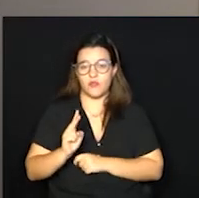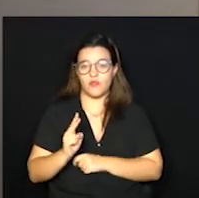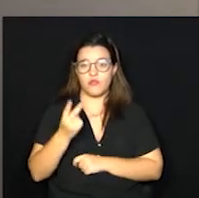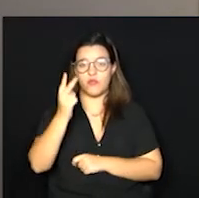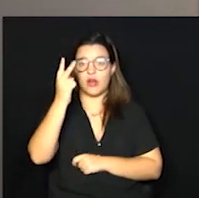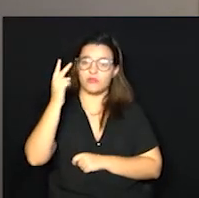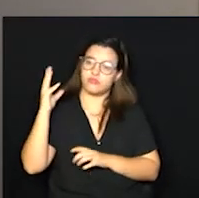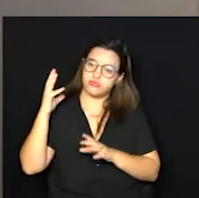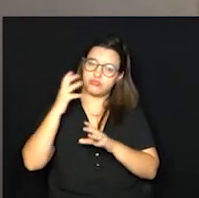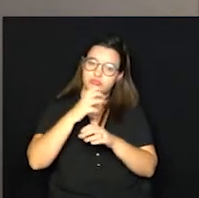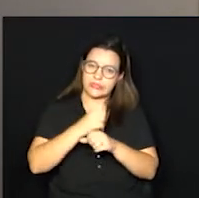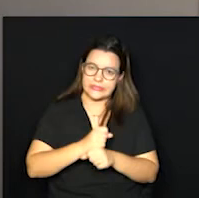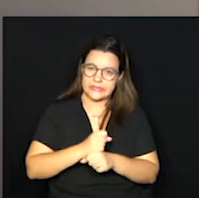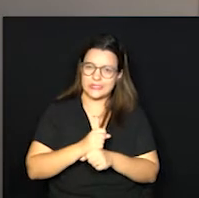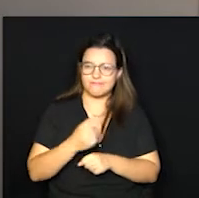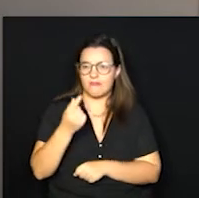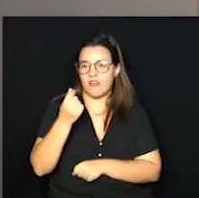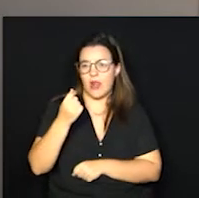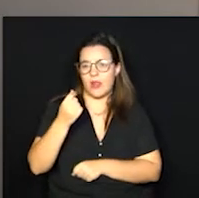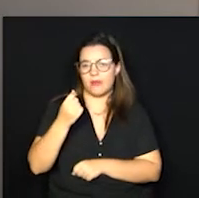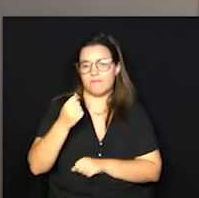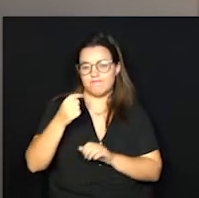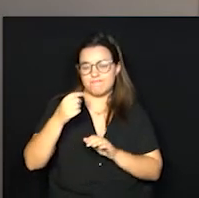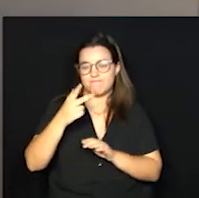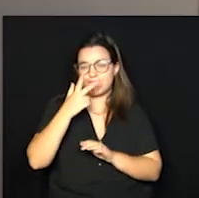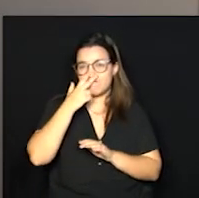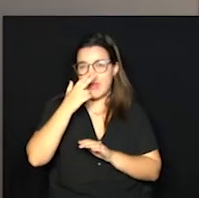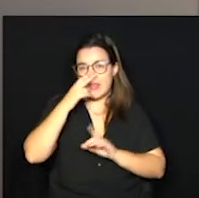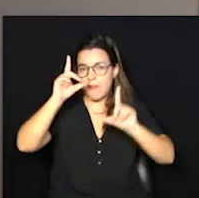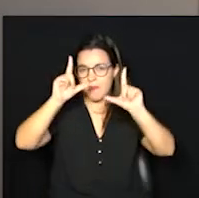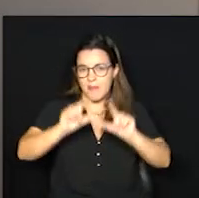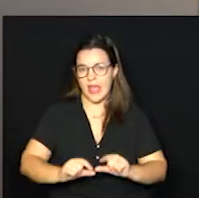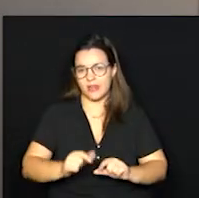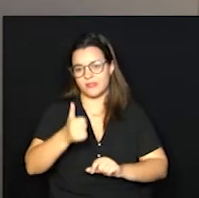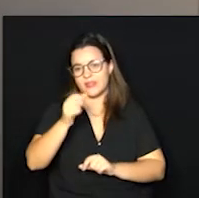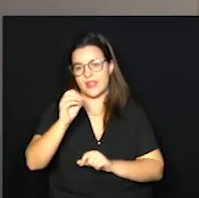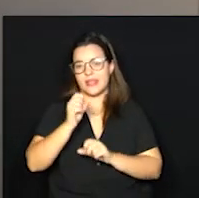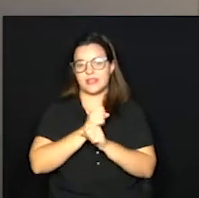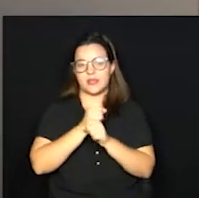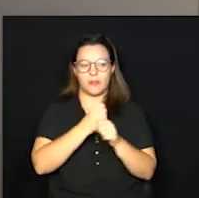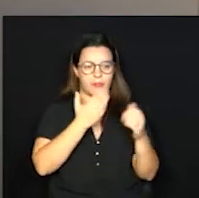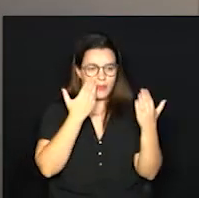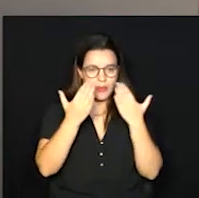exportado, também é o mais baixo para a série de 10 anos, embora esse valor